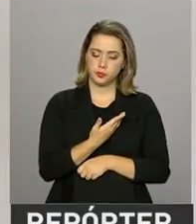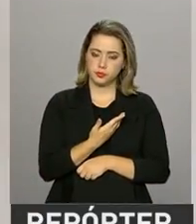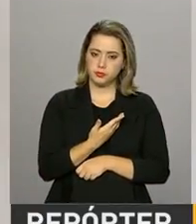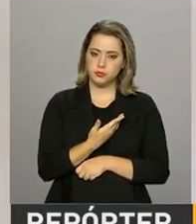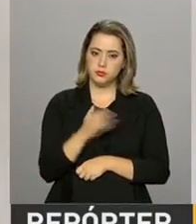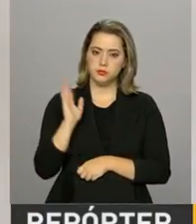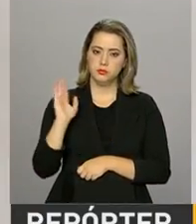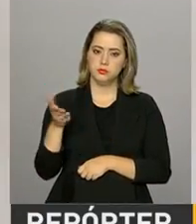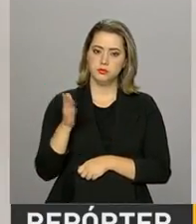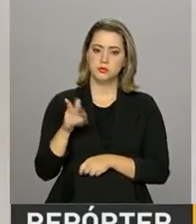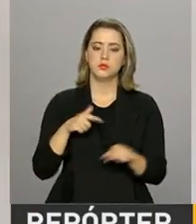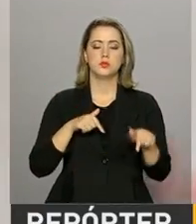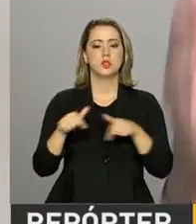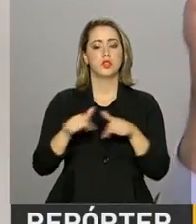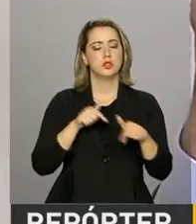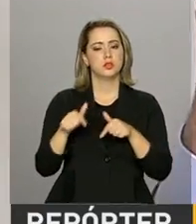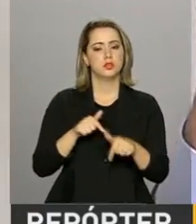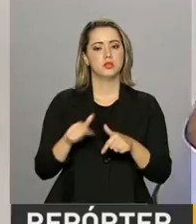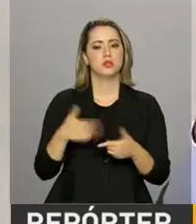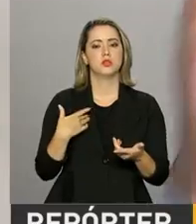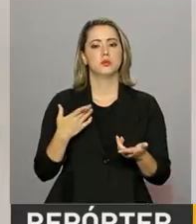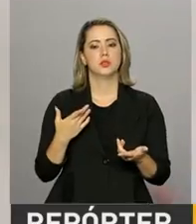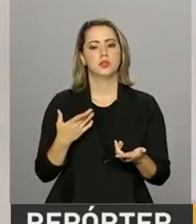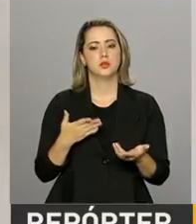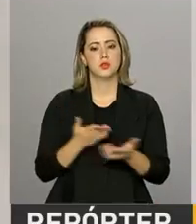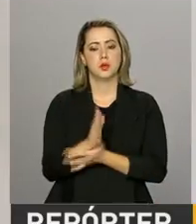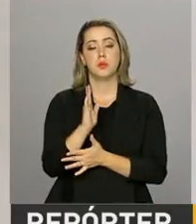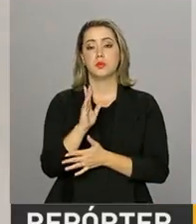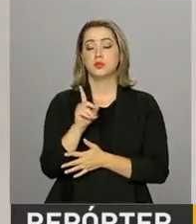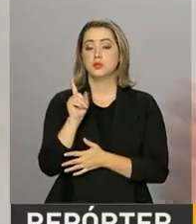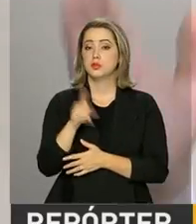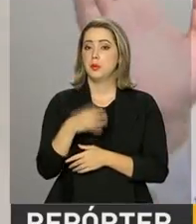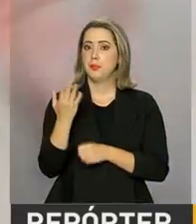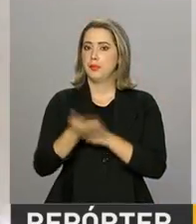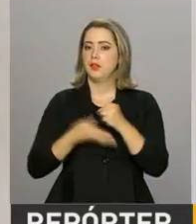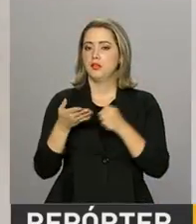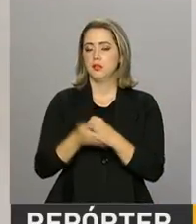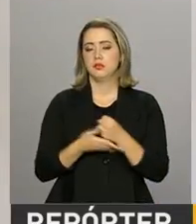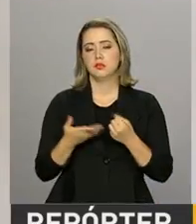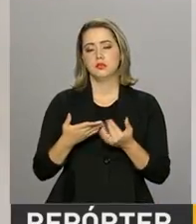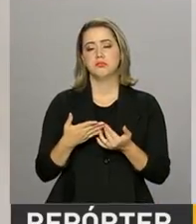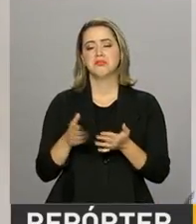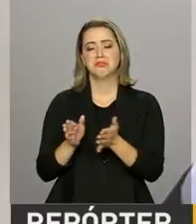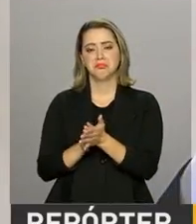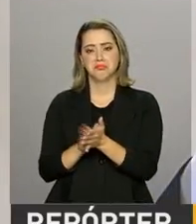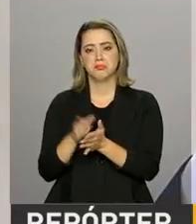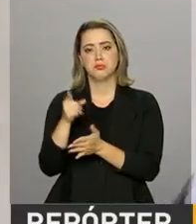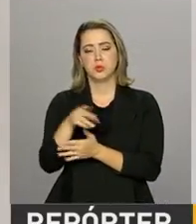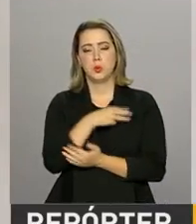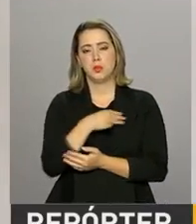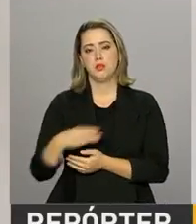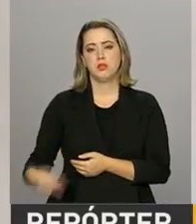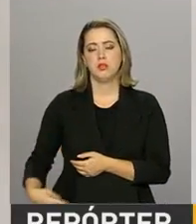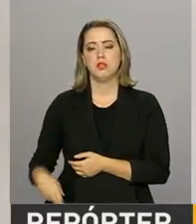muito aprovamos como referência fundamental e parabenizo ministro henrique meirelles